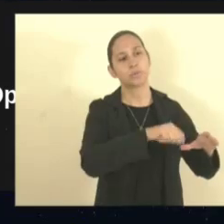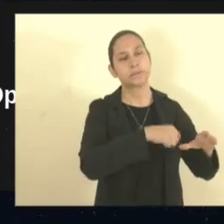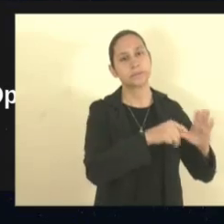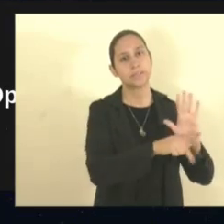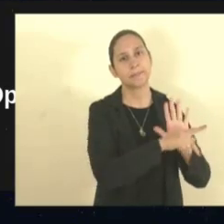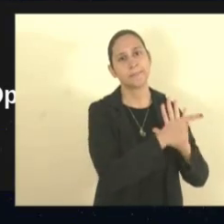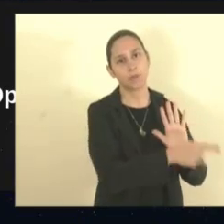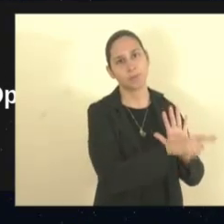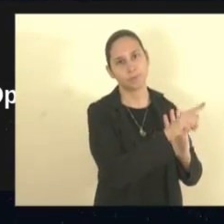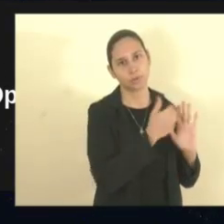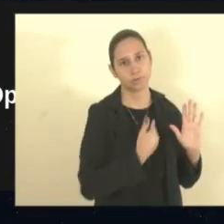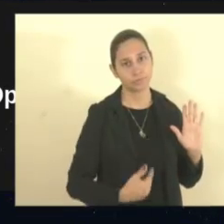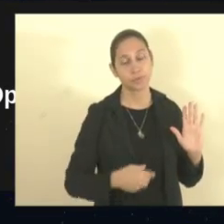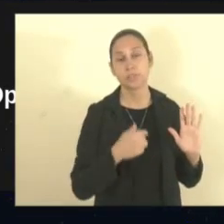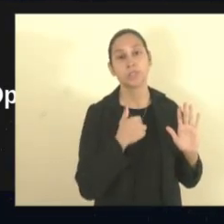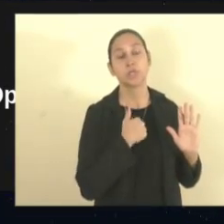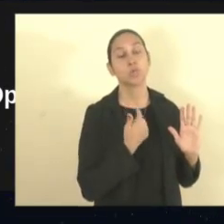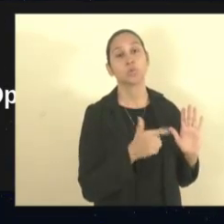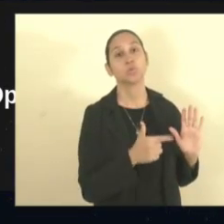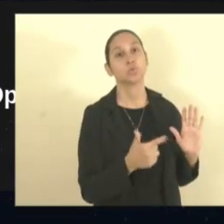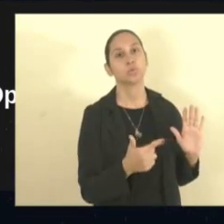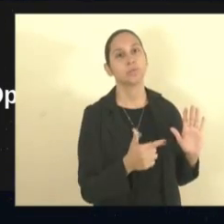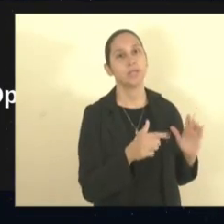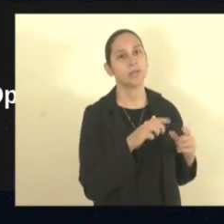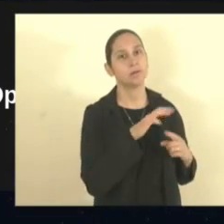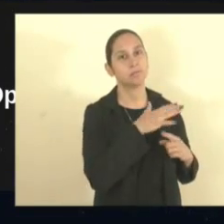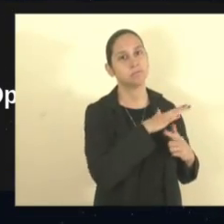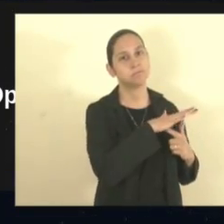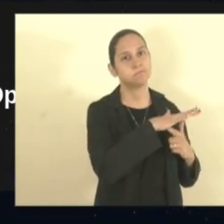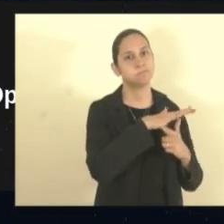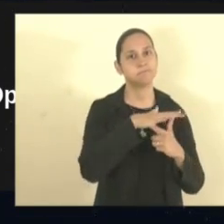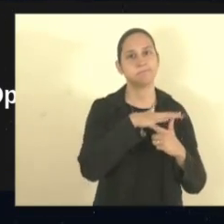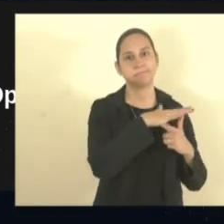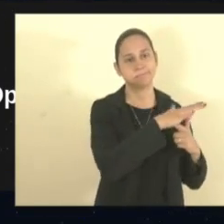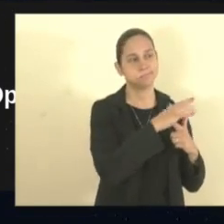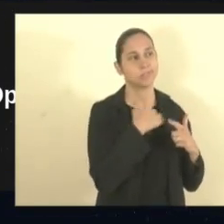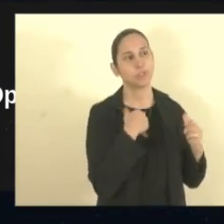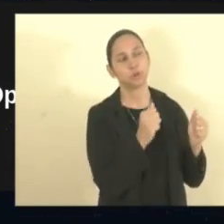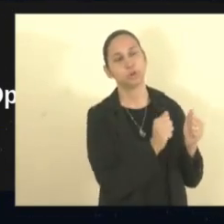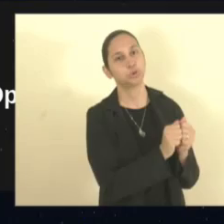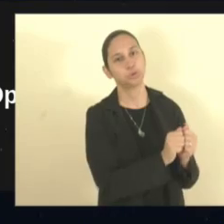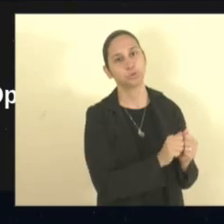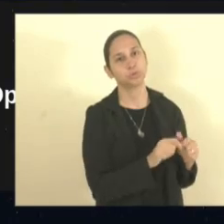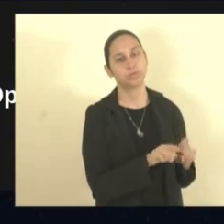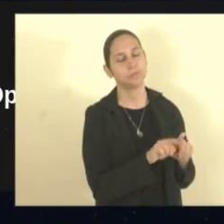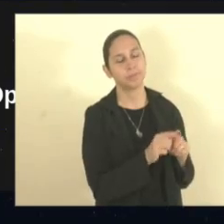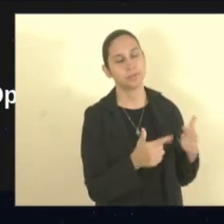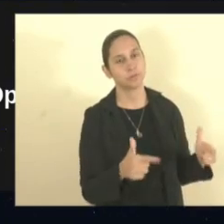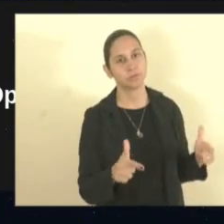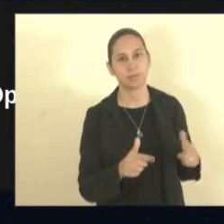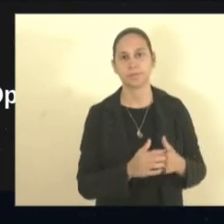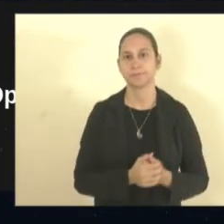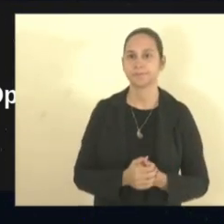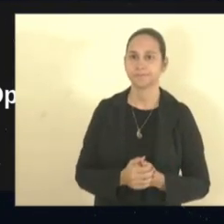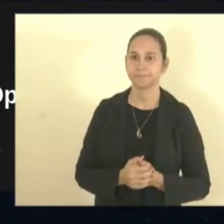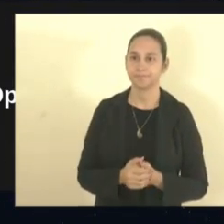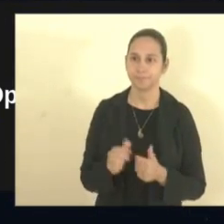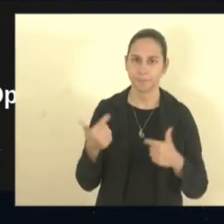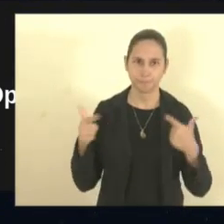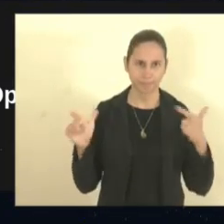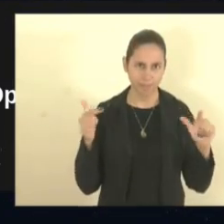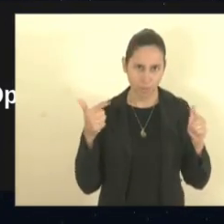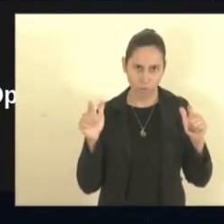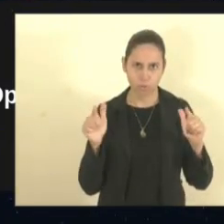nem tem cadeira cativa no helicóptero do palácio. Muito obrigado. Algum outro deputado deseja fazer justificativa de